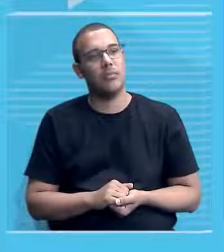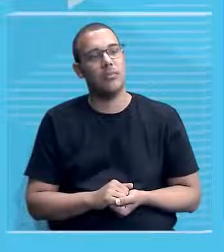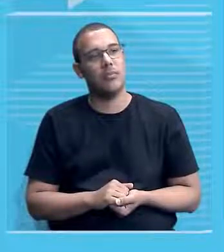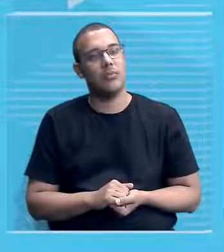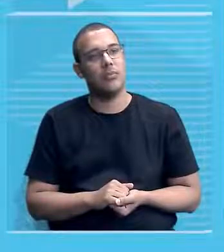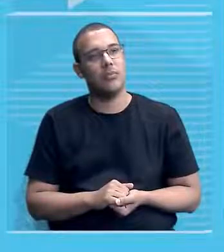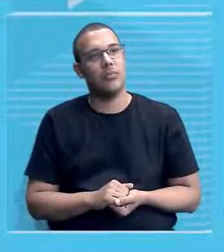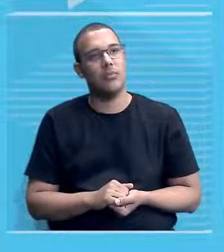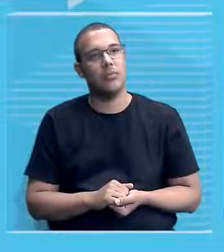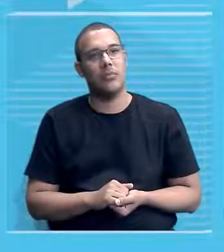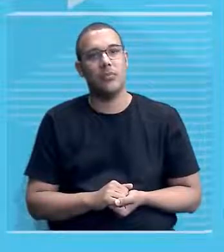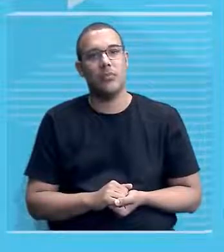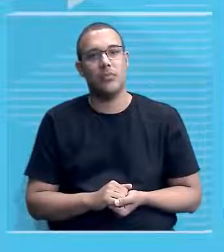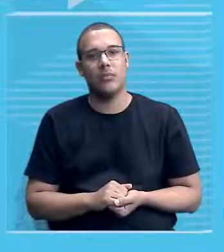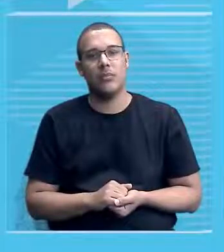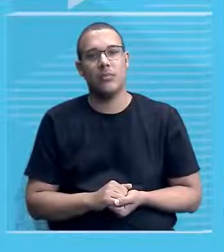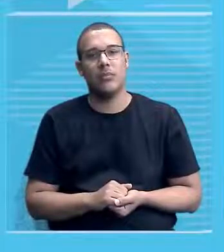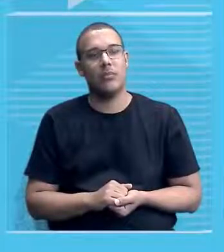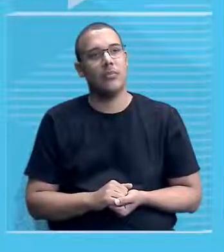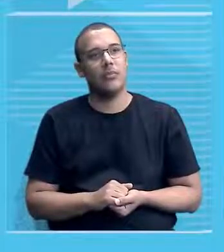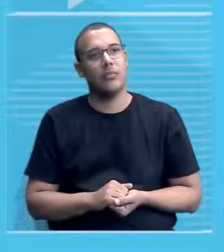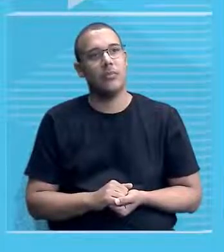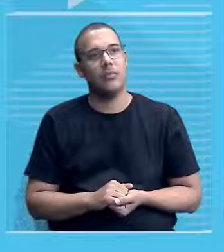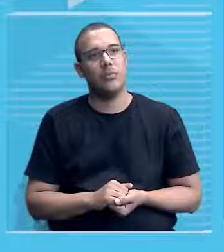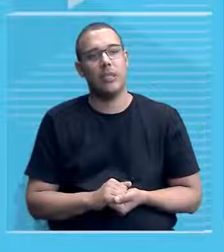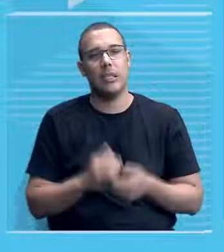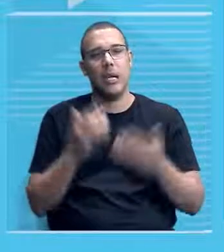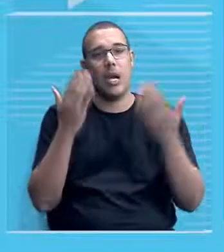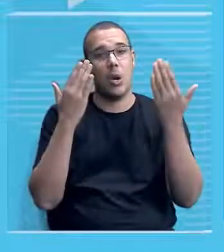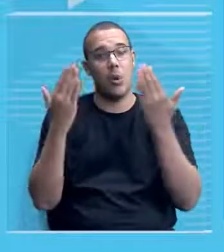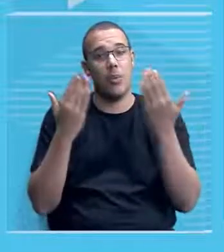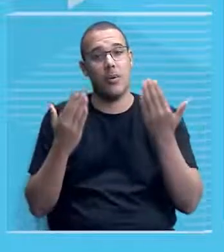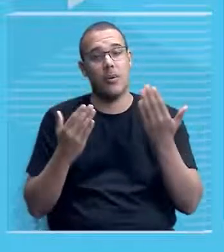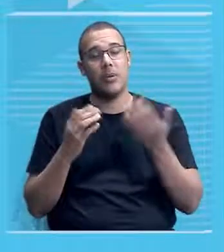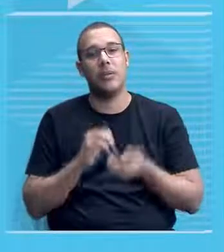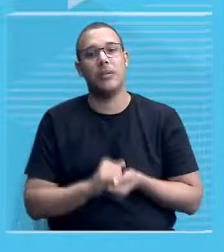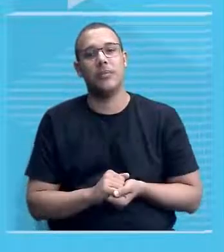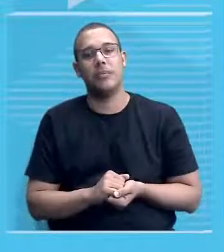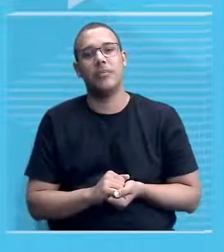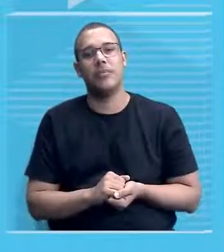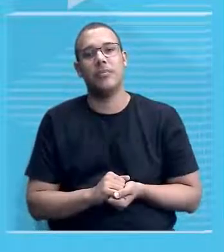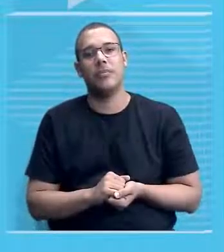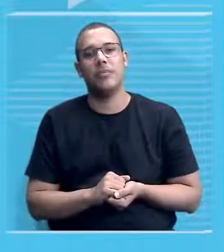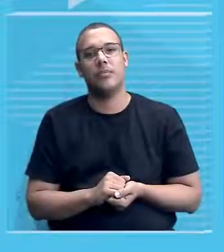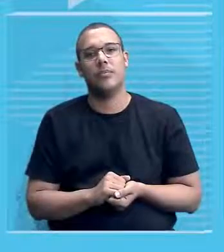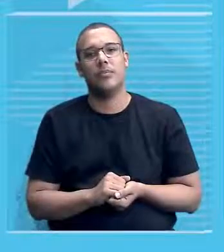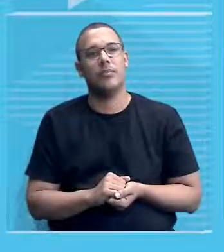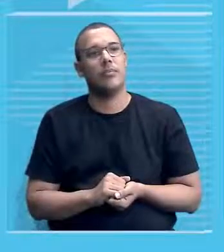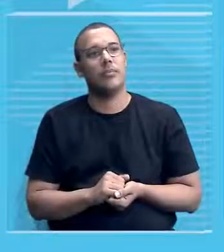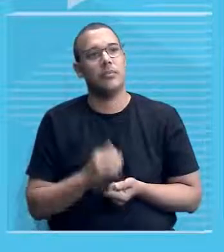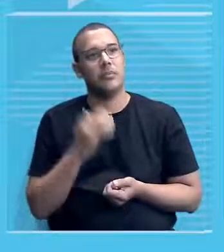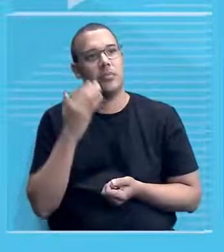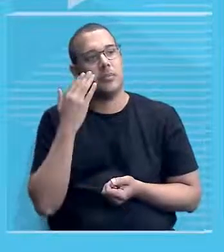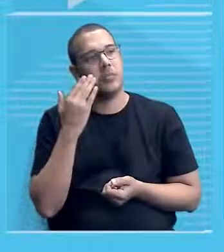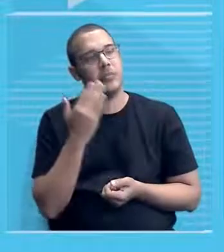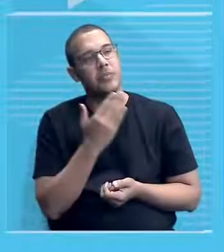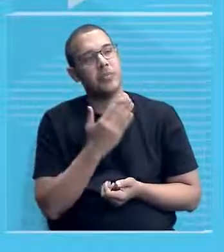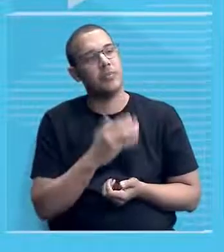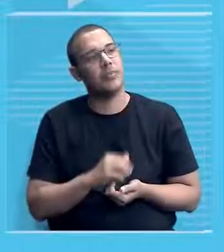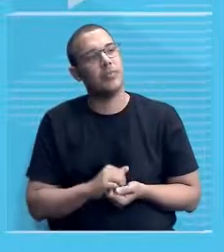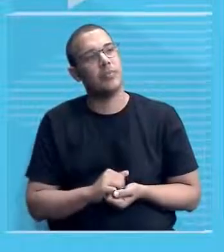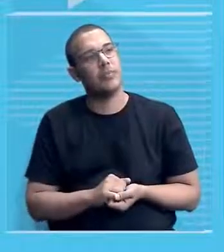lugar tão rústico que eu nasci né E aí evoluir tudo amor que vence os Tigres